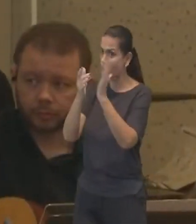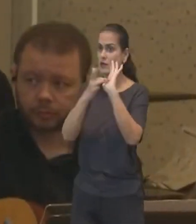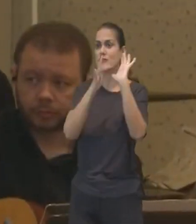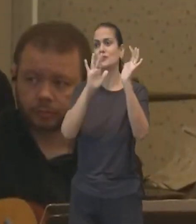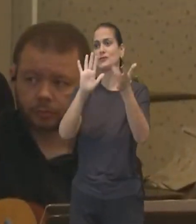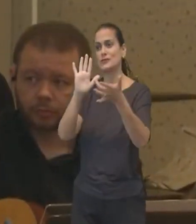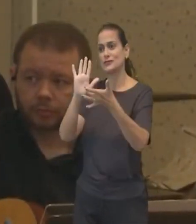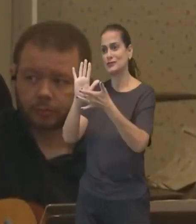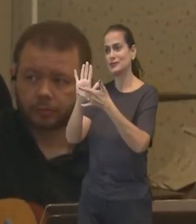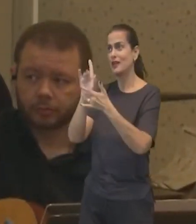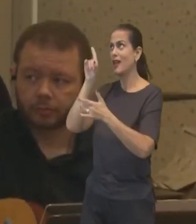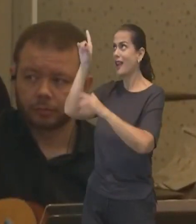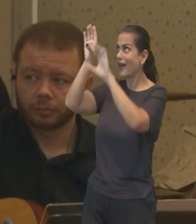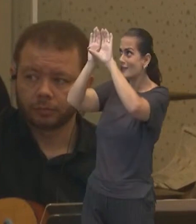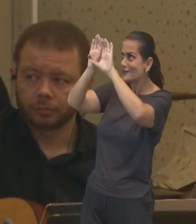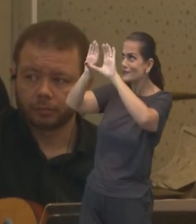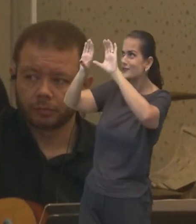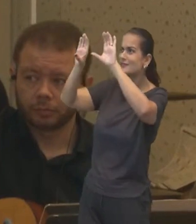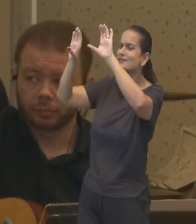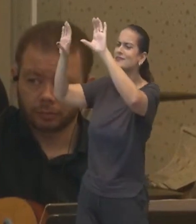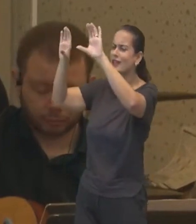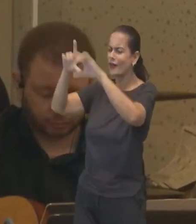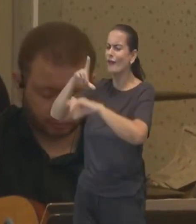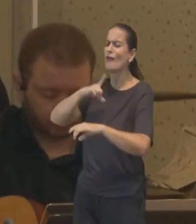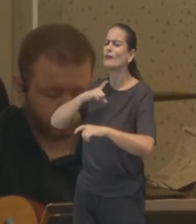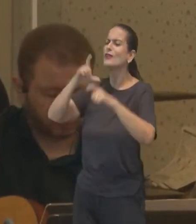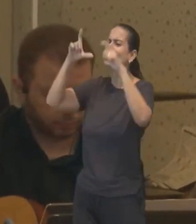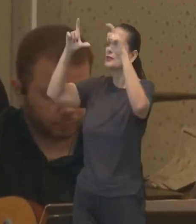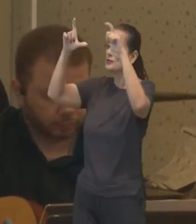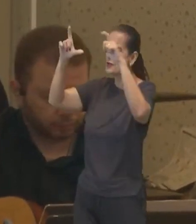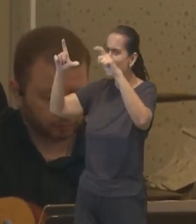Na casa de meu Pai há